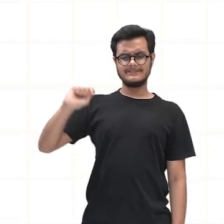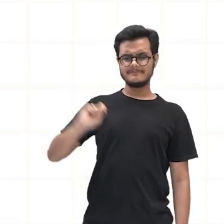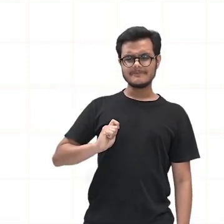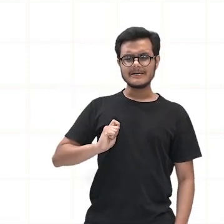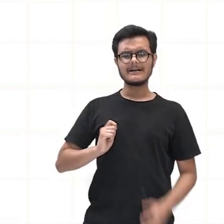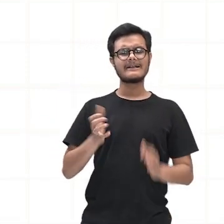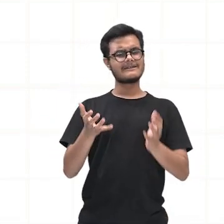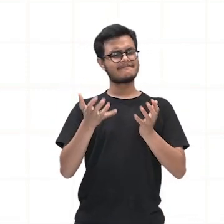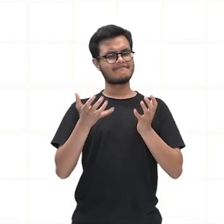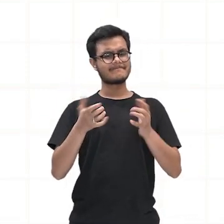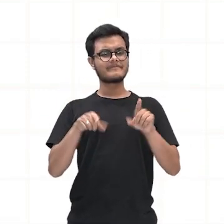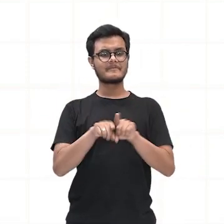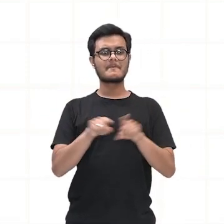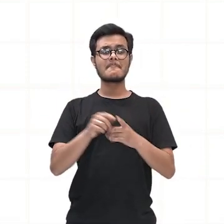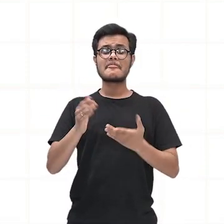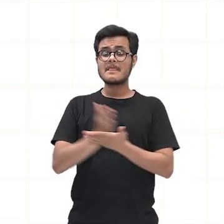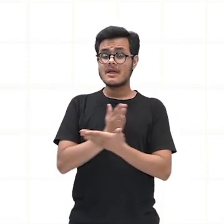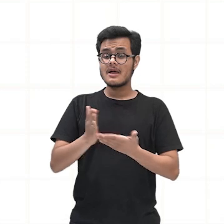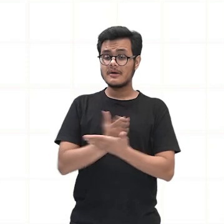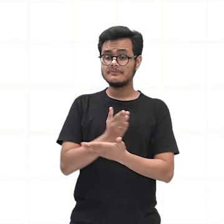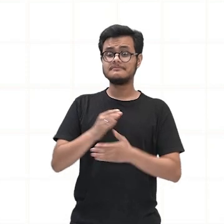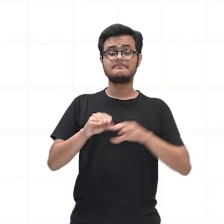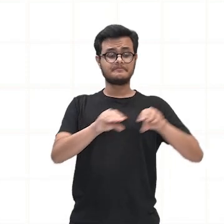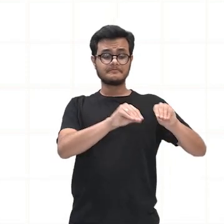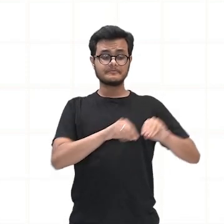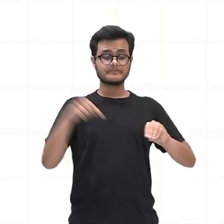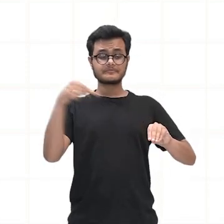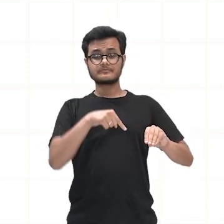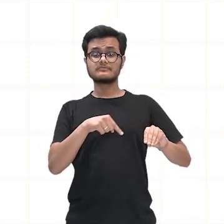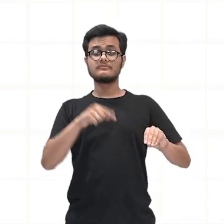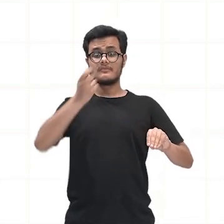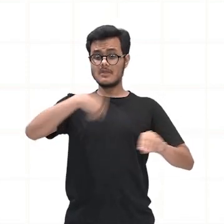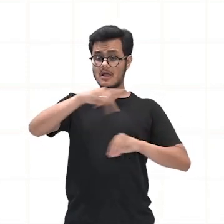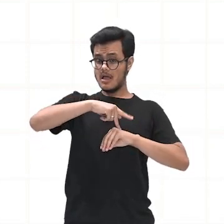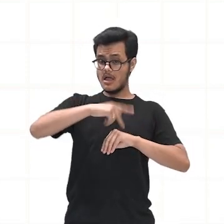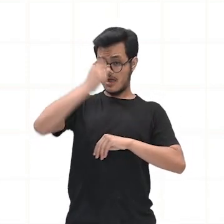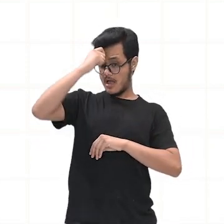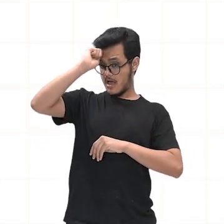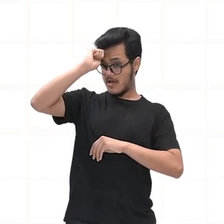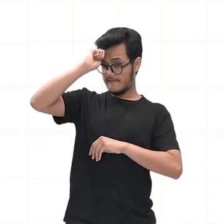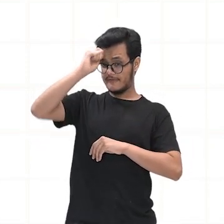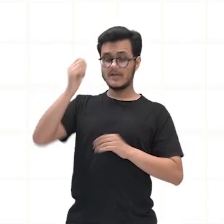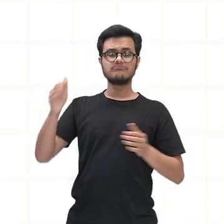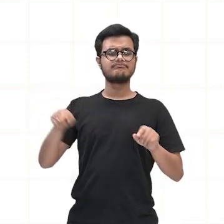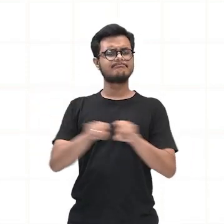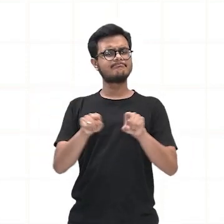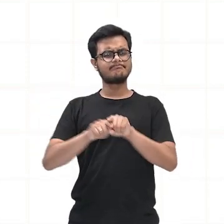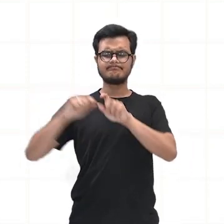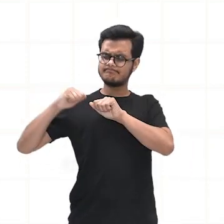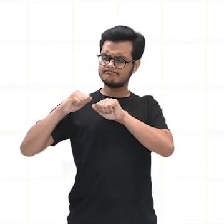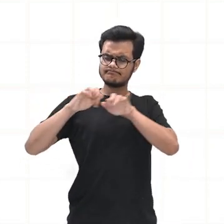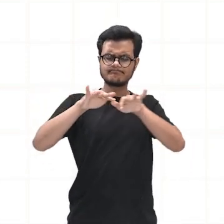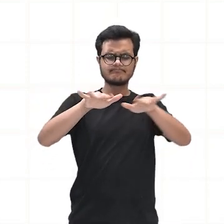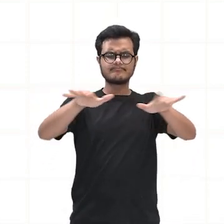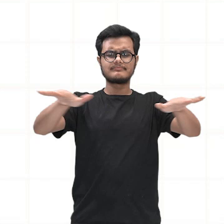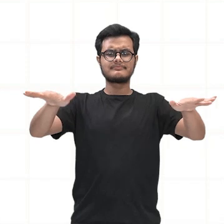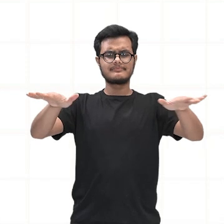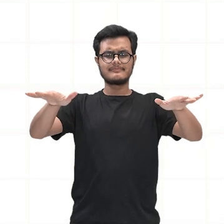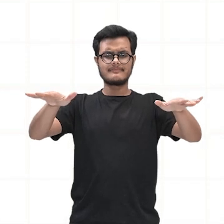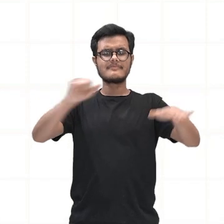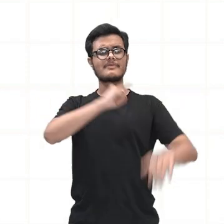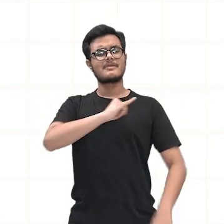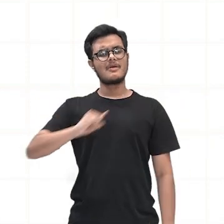conseguir reconquistar aqui parte das terras do norte da África, expandindo o máximo que ele podia